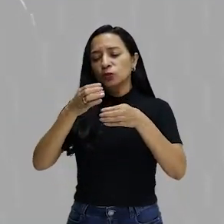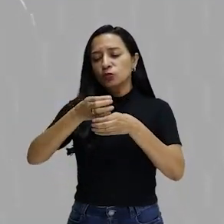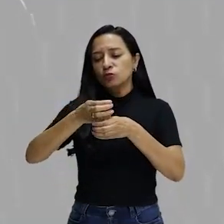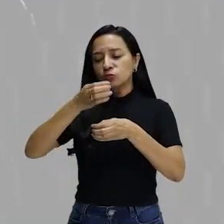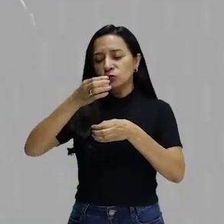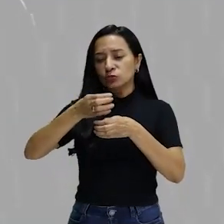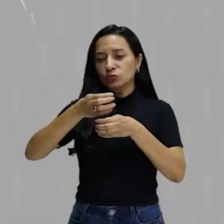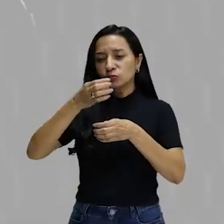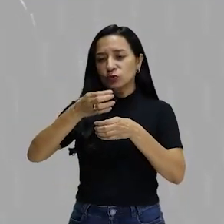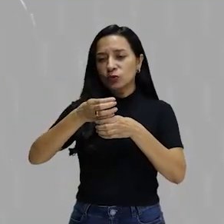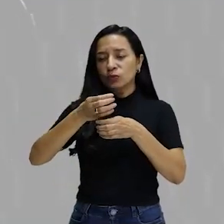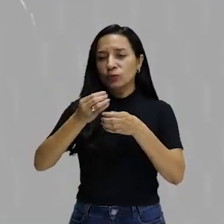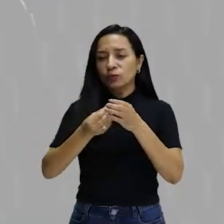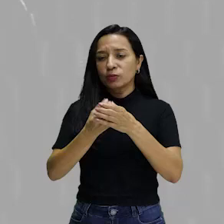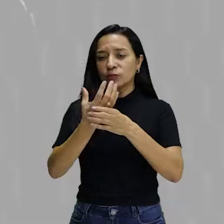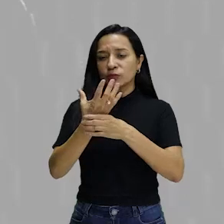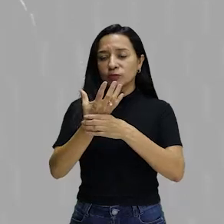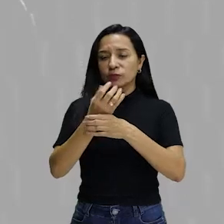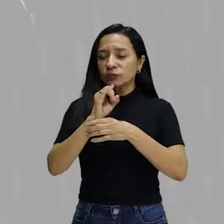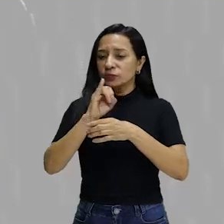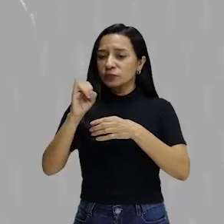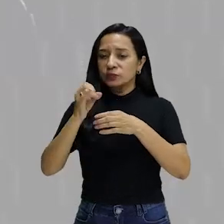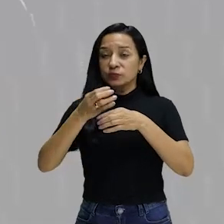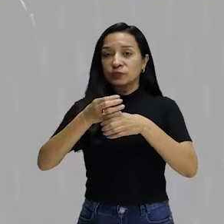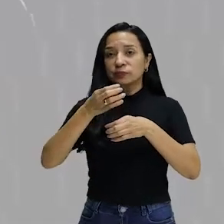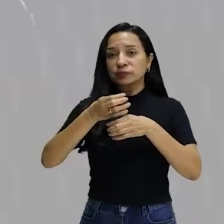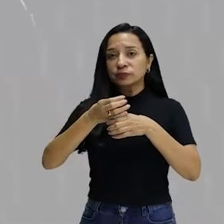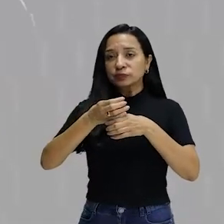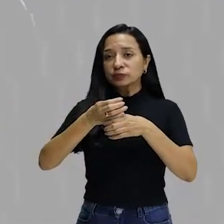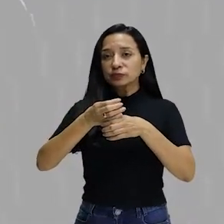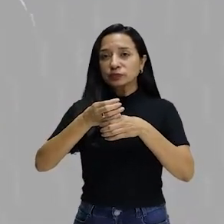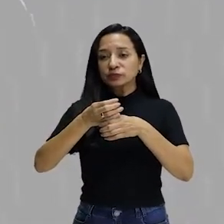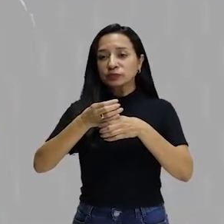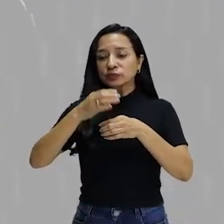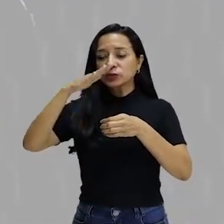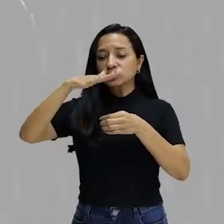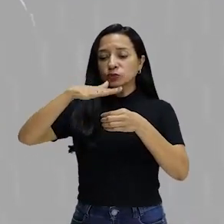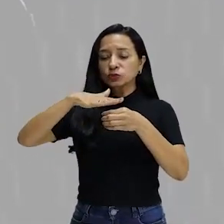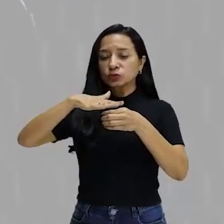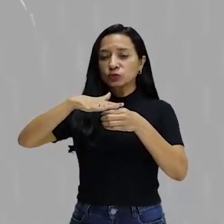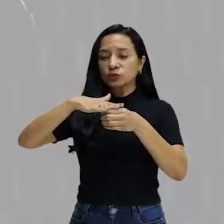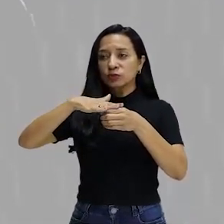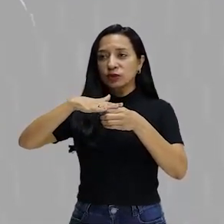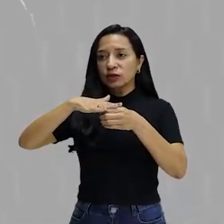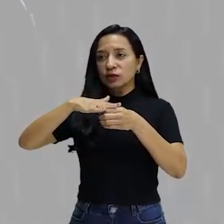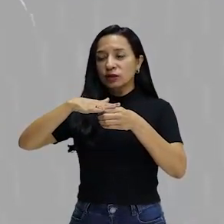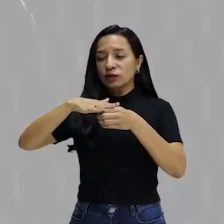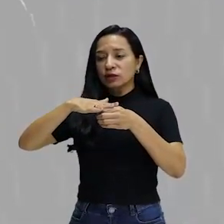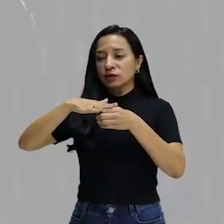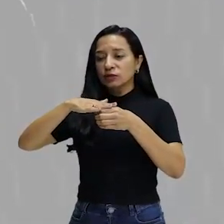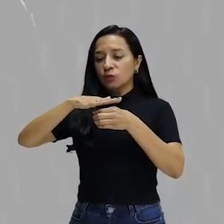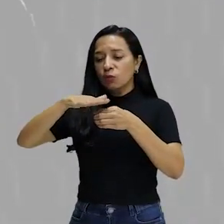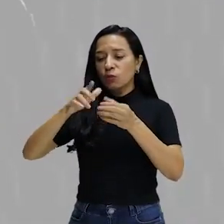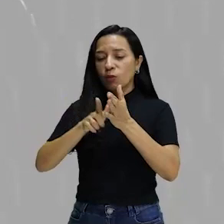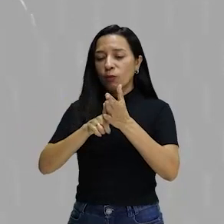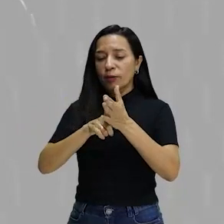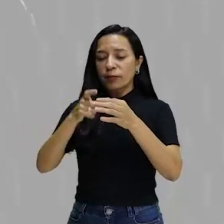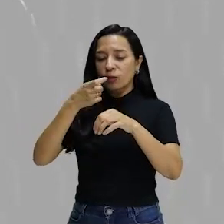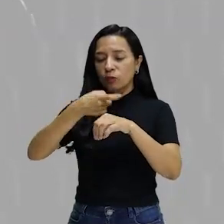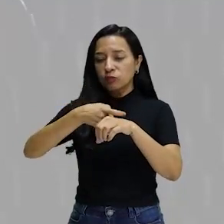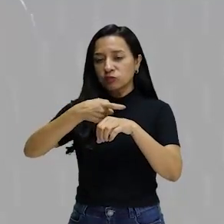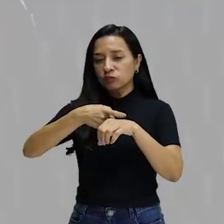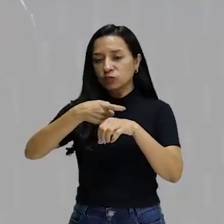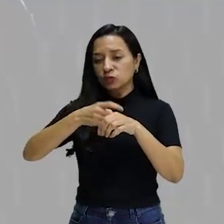e essa planta, se você deixar esse copo tampado com pedaços de papelão e uma